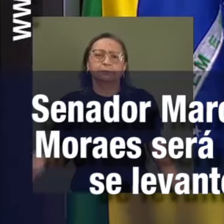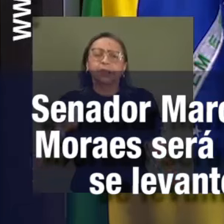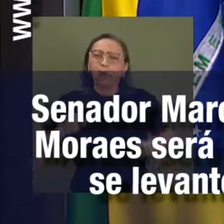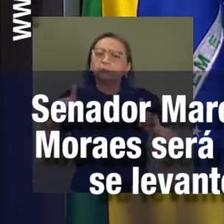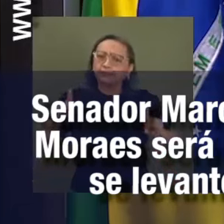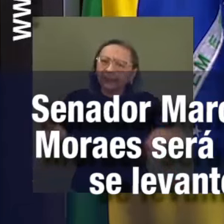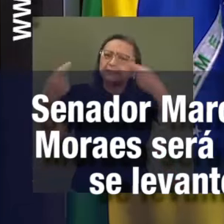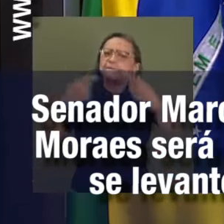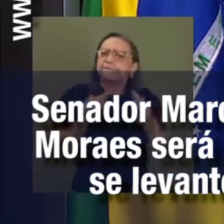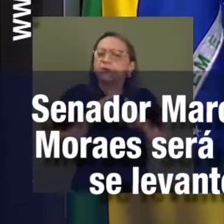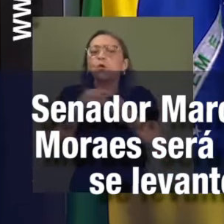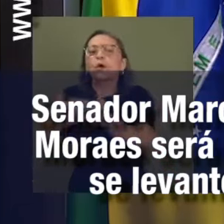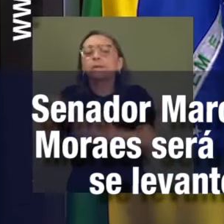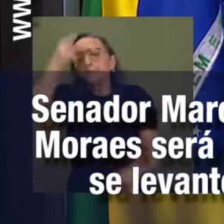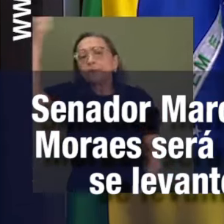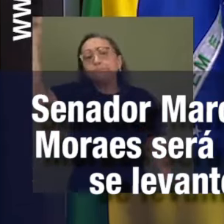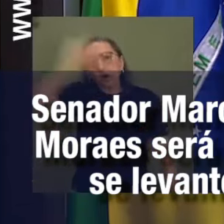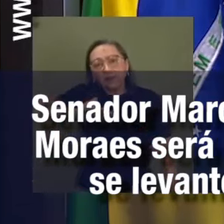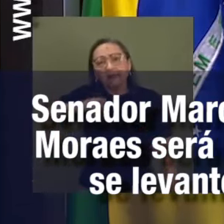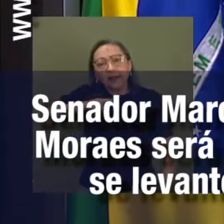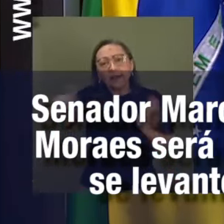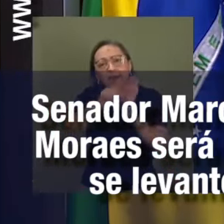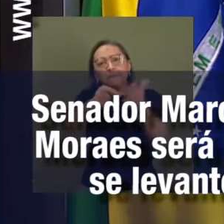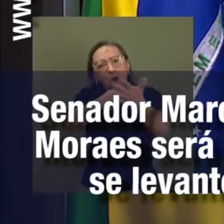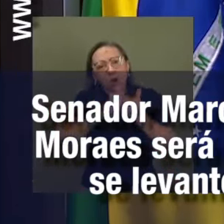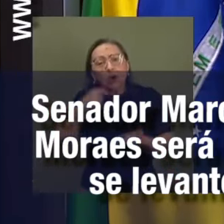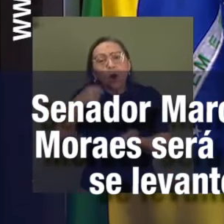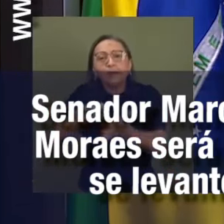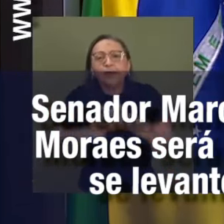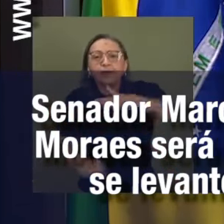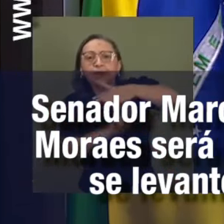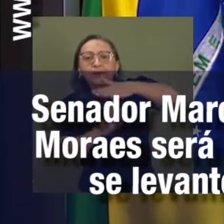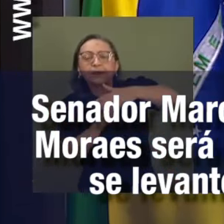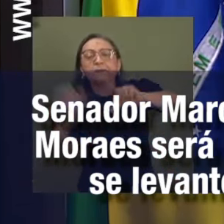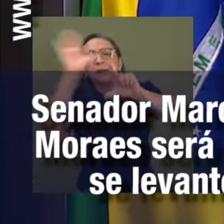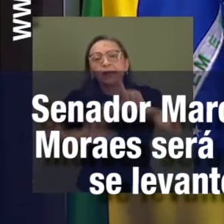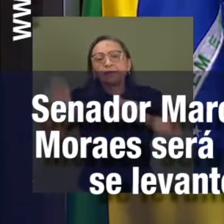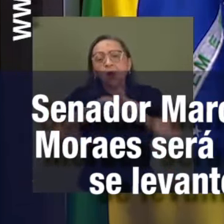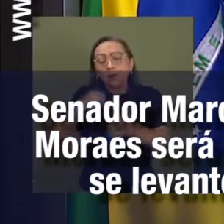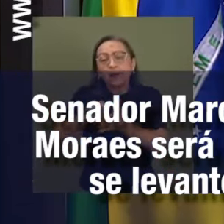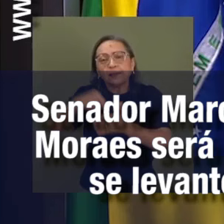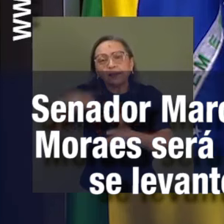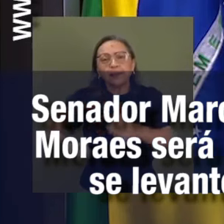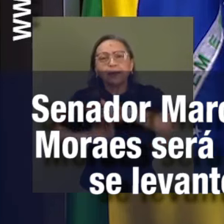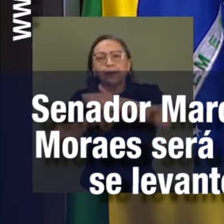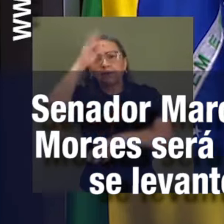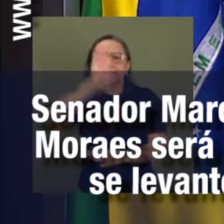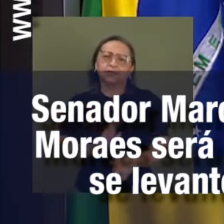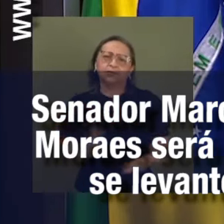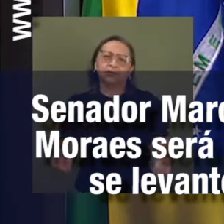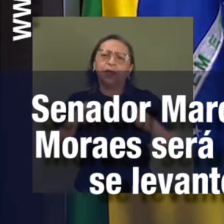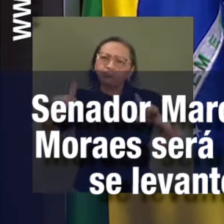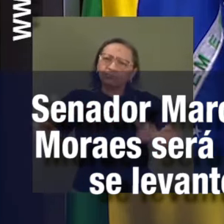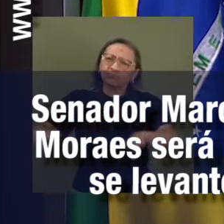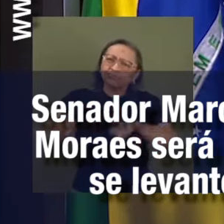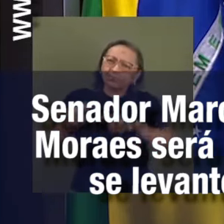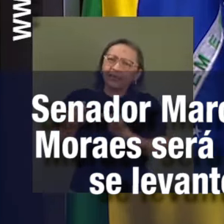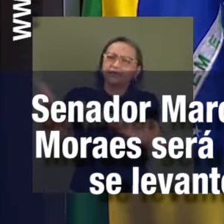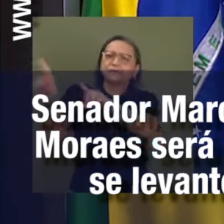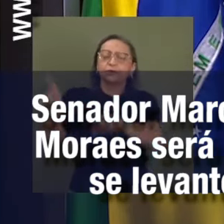um aqui a me provar que existe uma lei obrigando a empresa de plataforma a ter uma empresa no Brasil. Desafio.